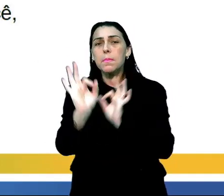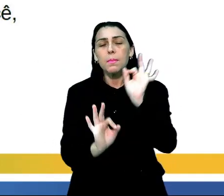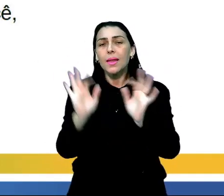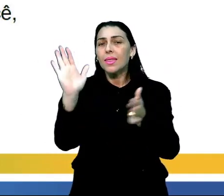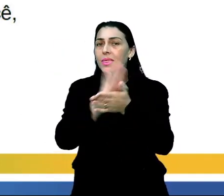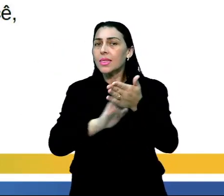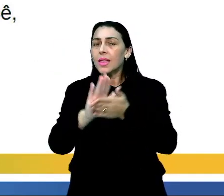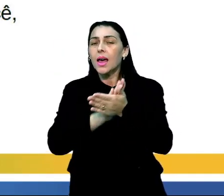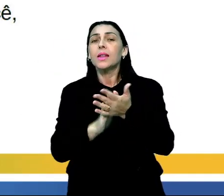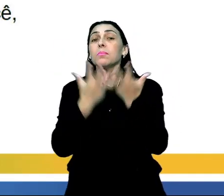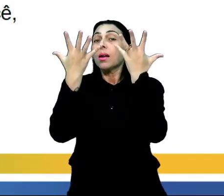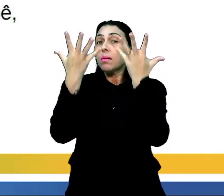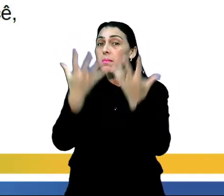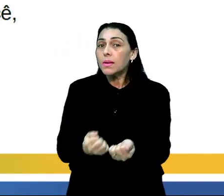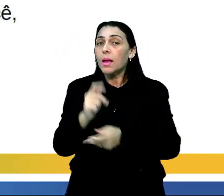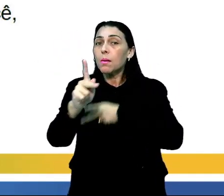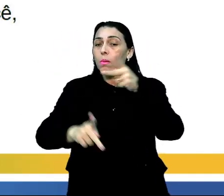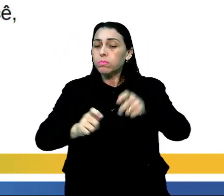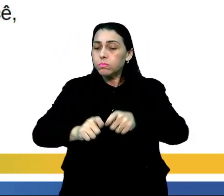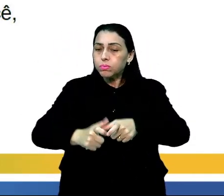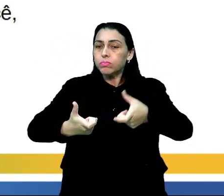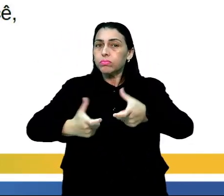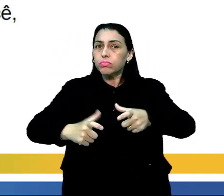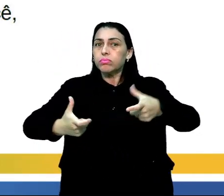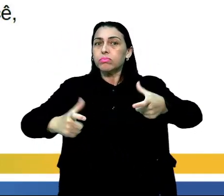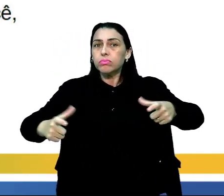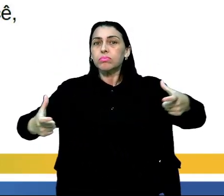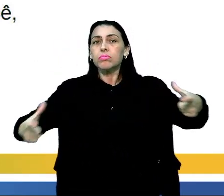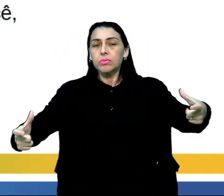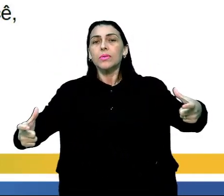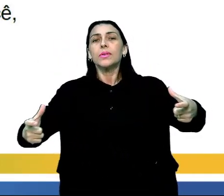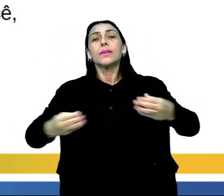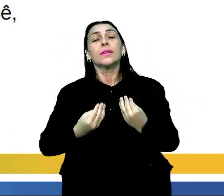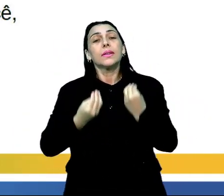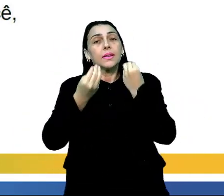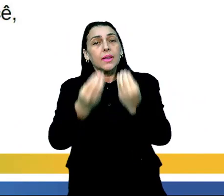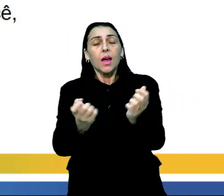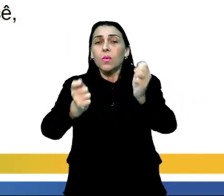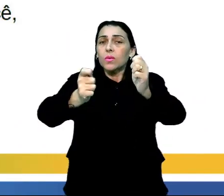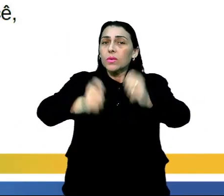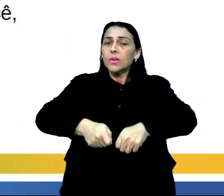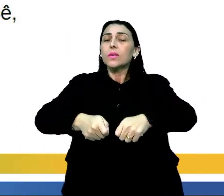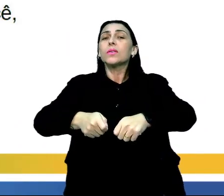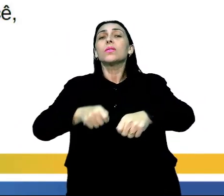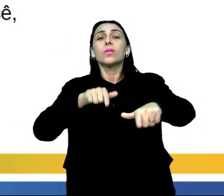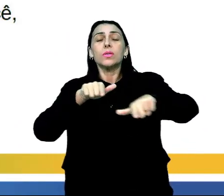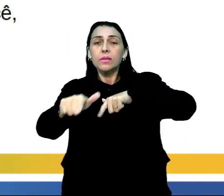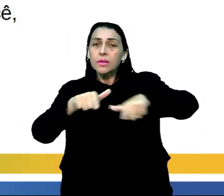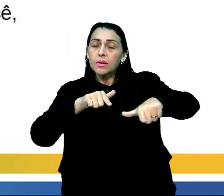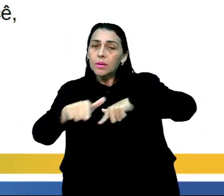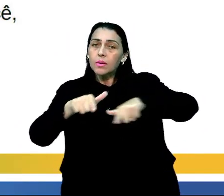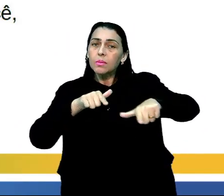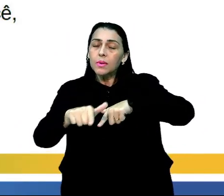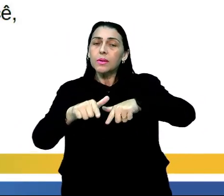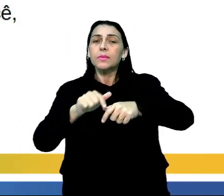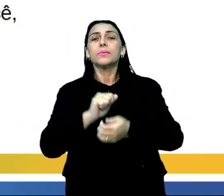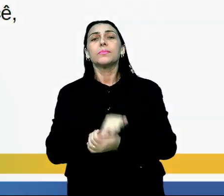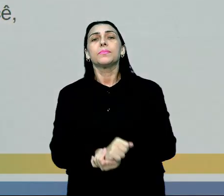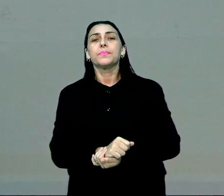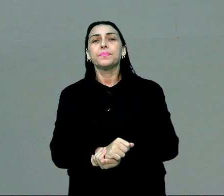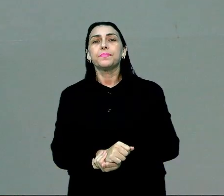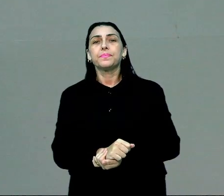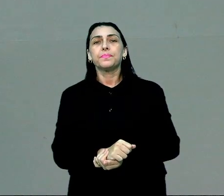para absorver esses migrantes e oferecer-lhe condições de subsistência e de